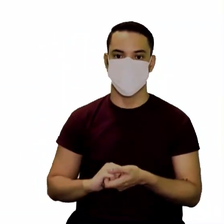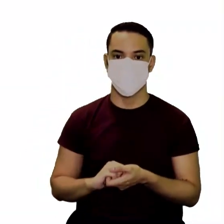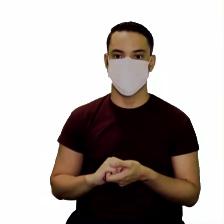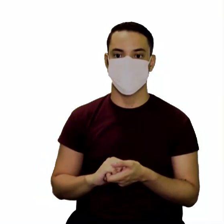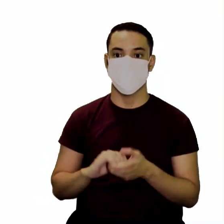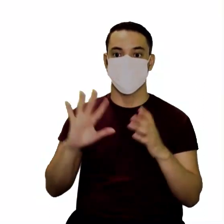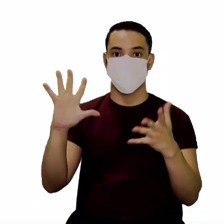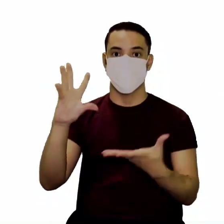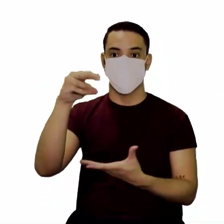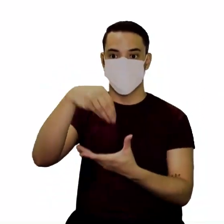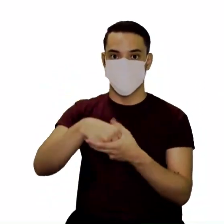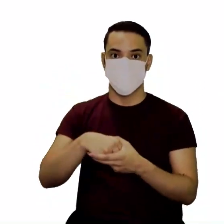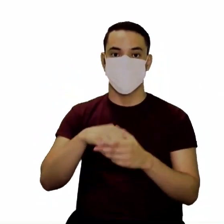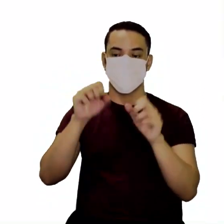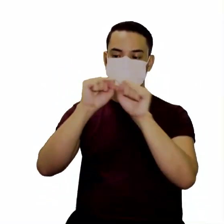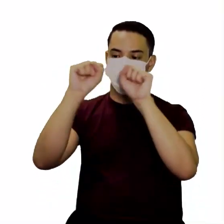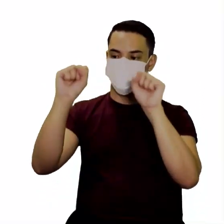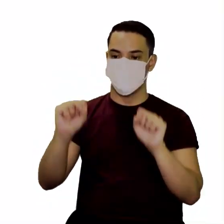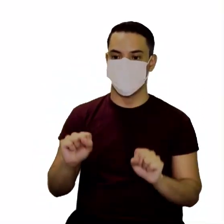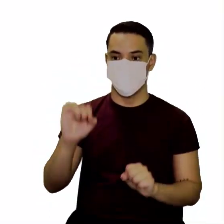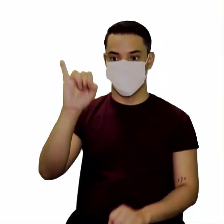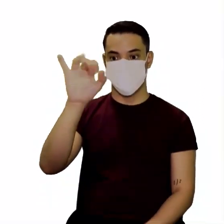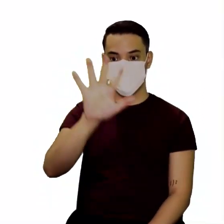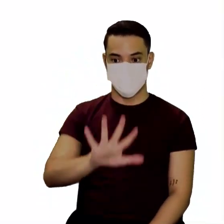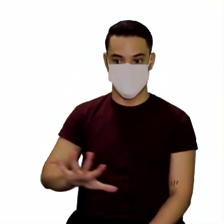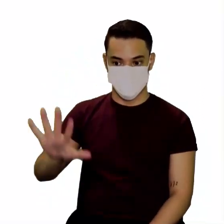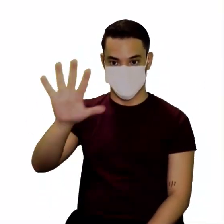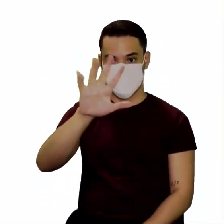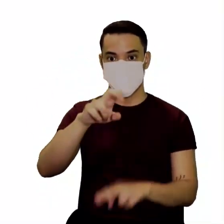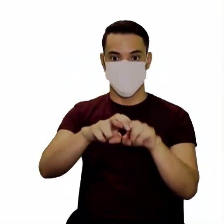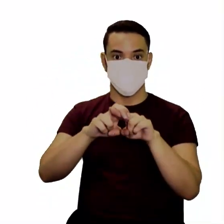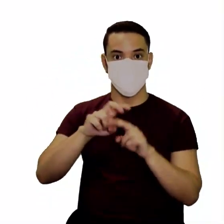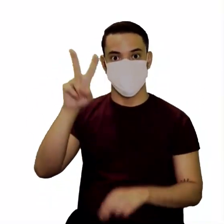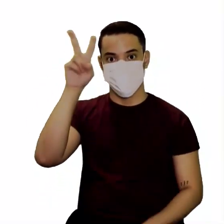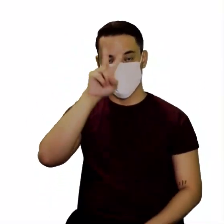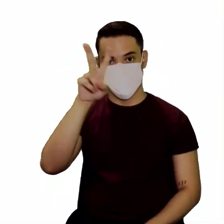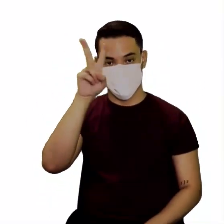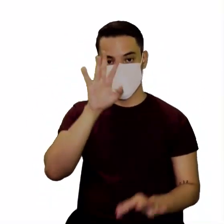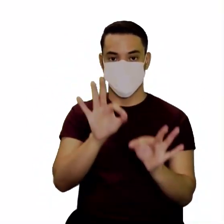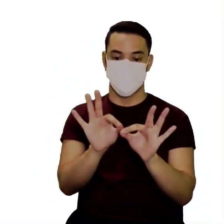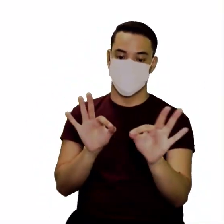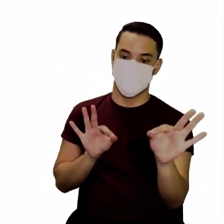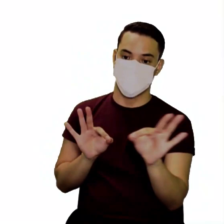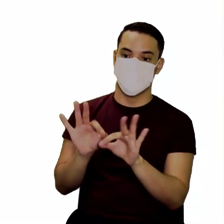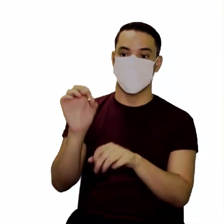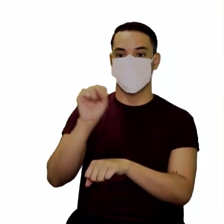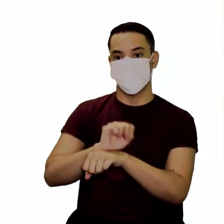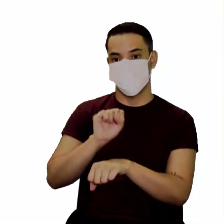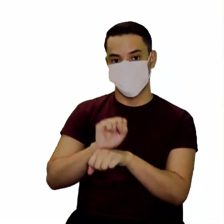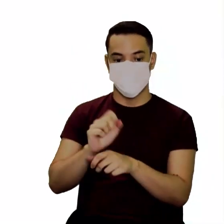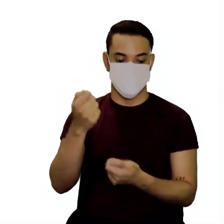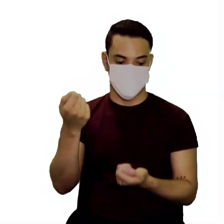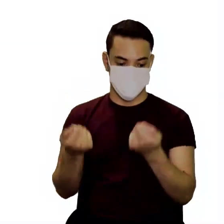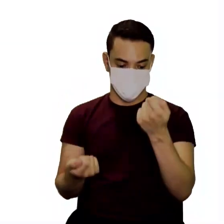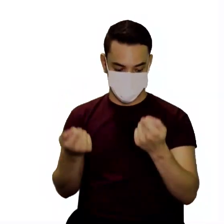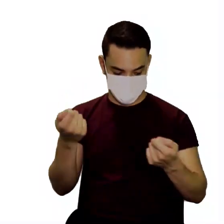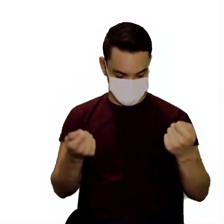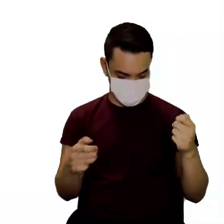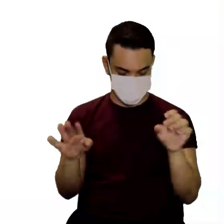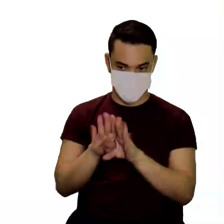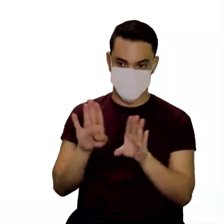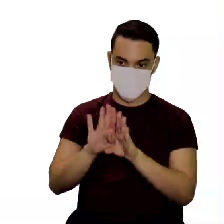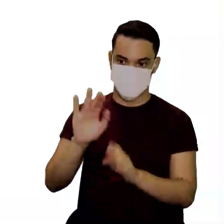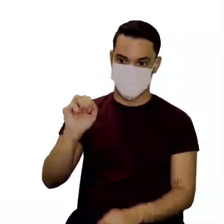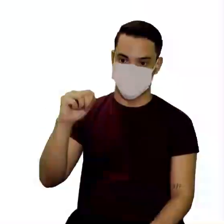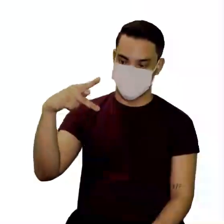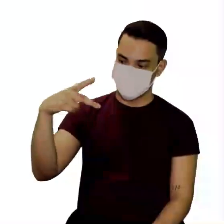sistema internacional, né? Então, lembrem aí, metros, segundos, quilogramas, ampere,